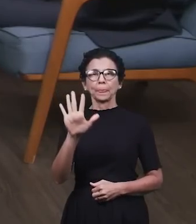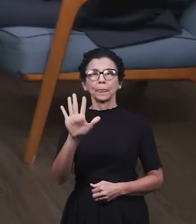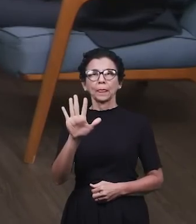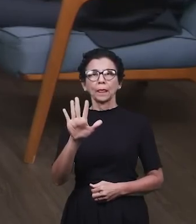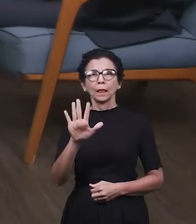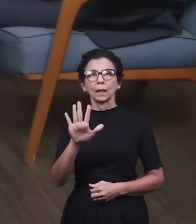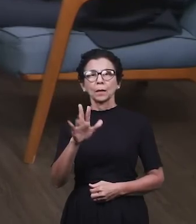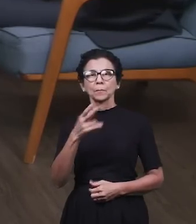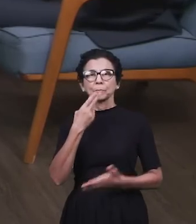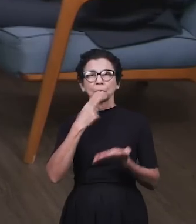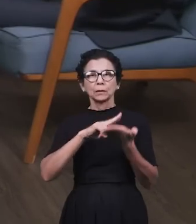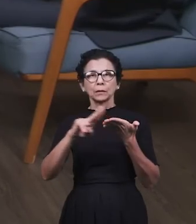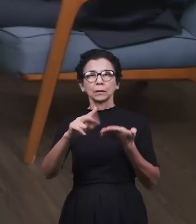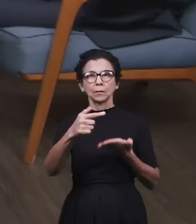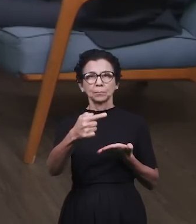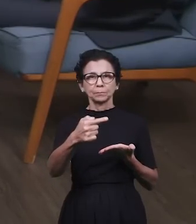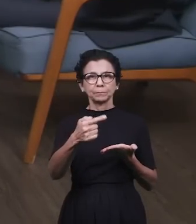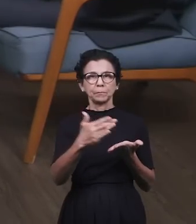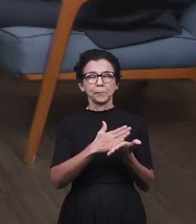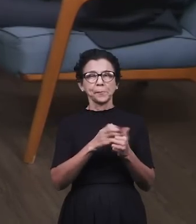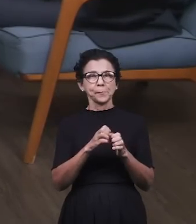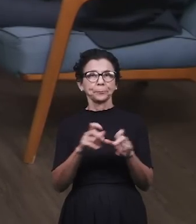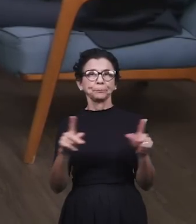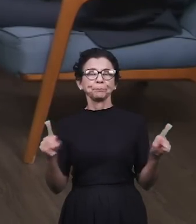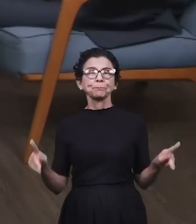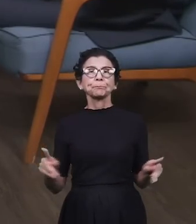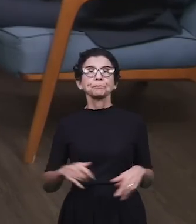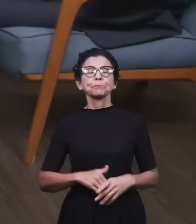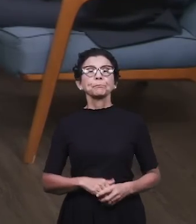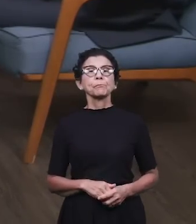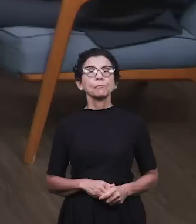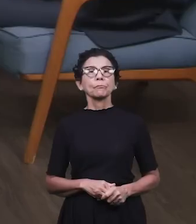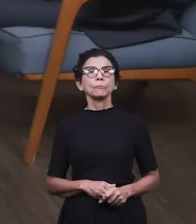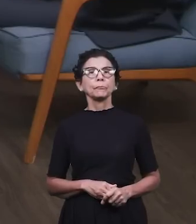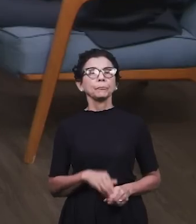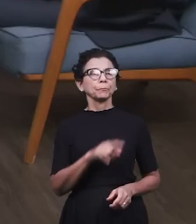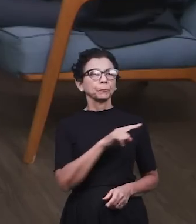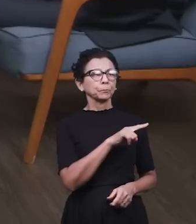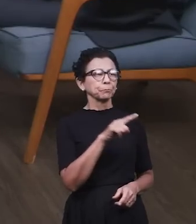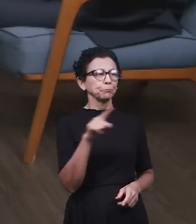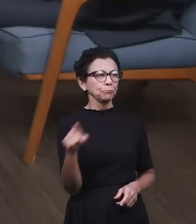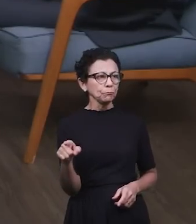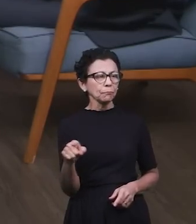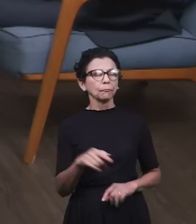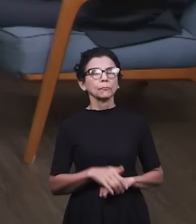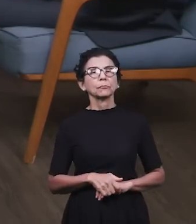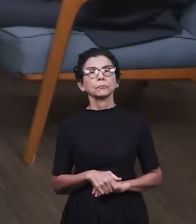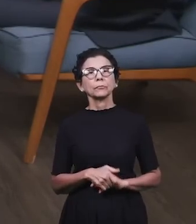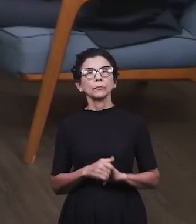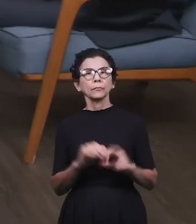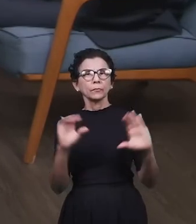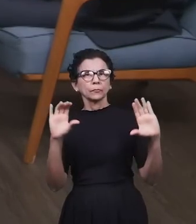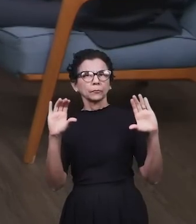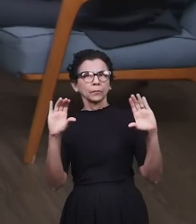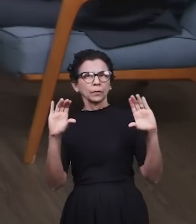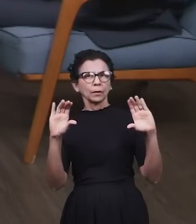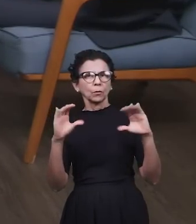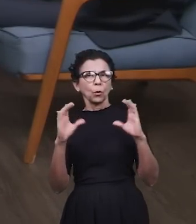7 cartas do Apocalipse e pedir que vocês comentem aqui